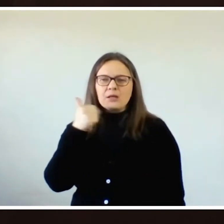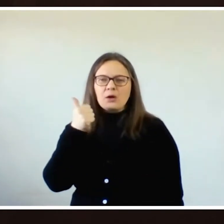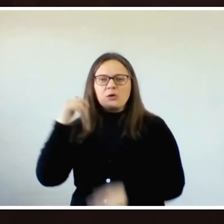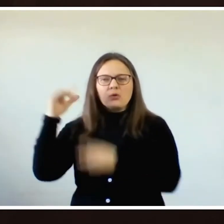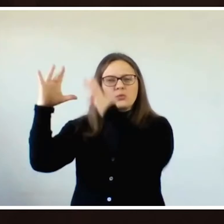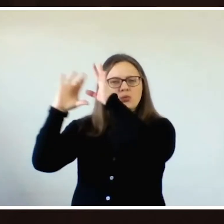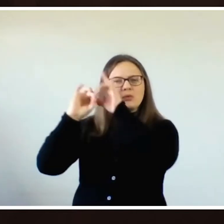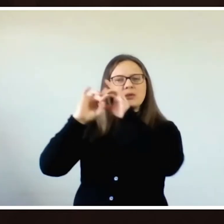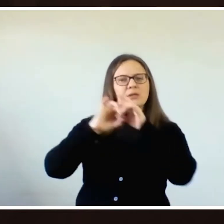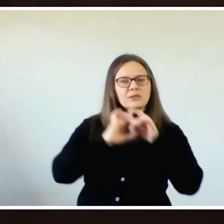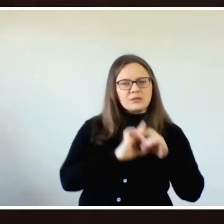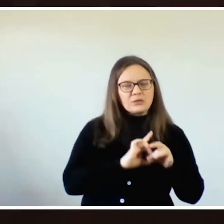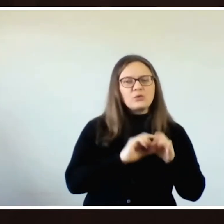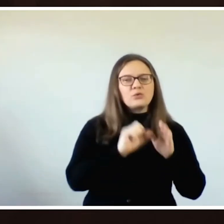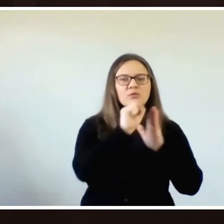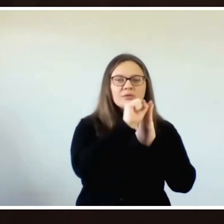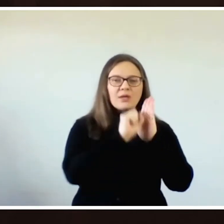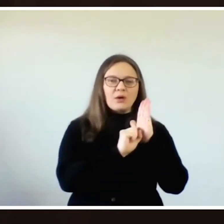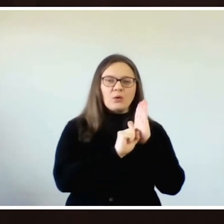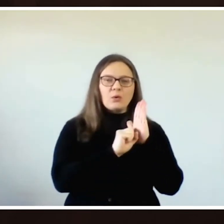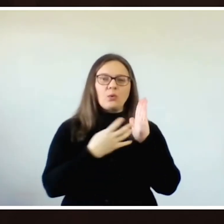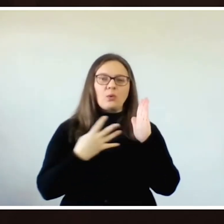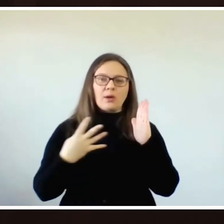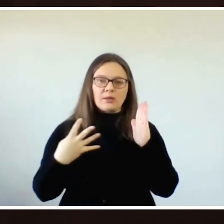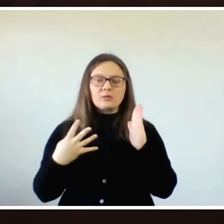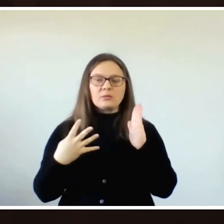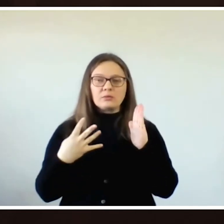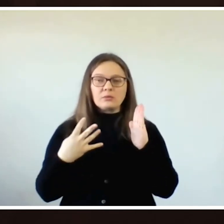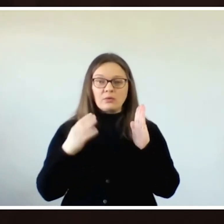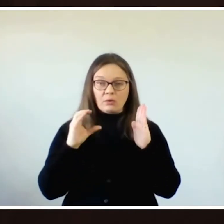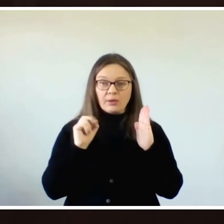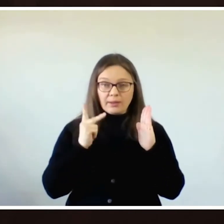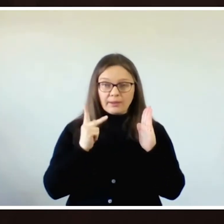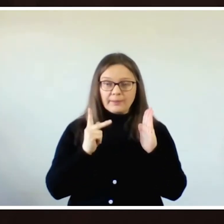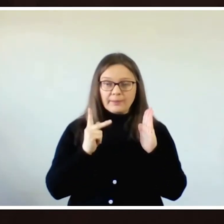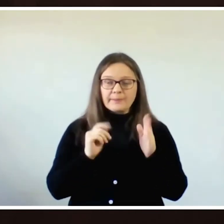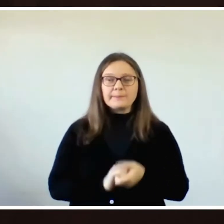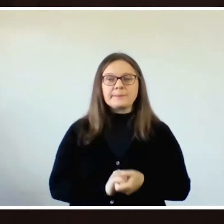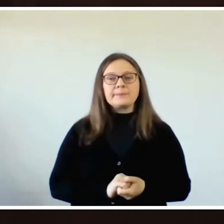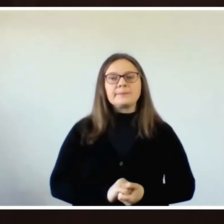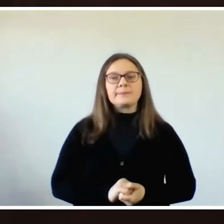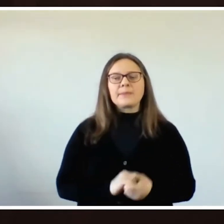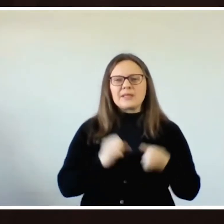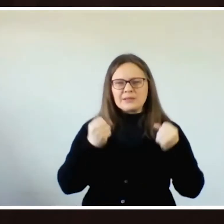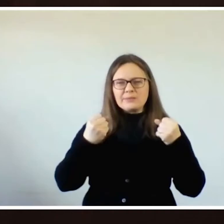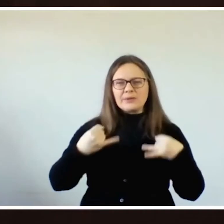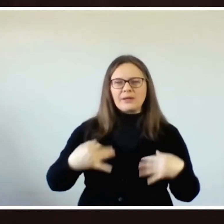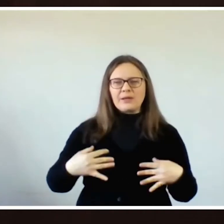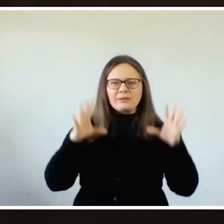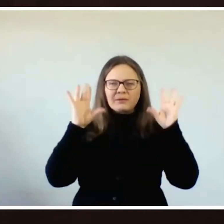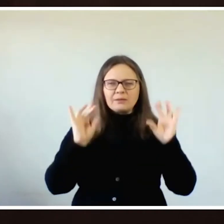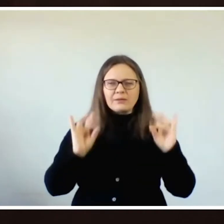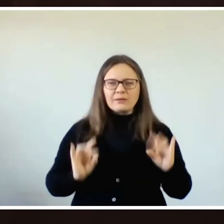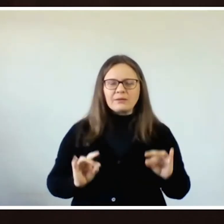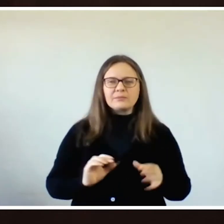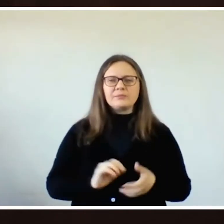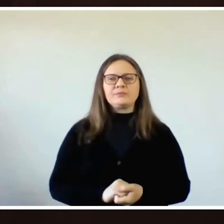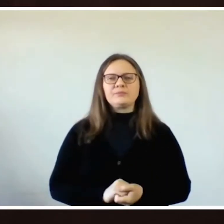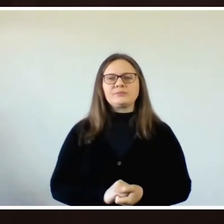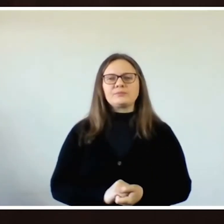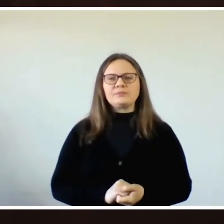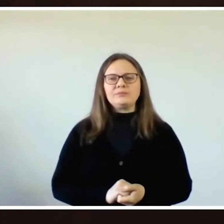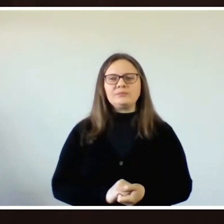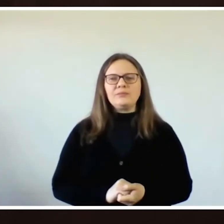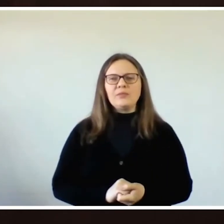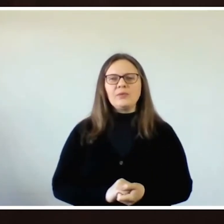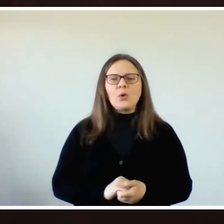do século IV. Pode ser, não? Tá. E, então o problema da união da igreja com